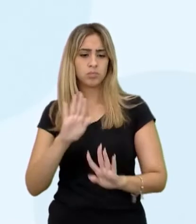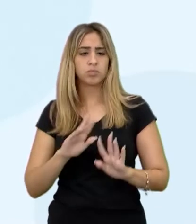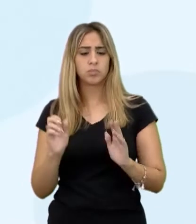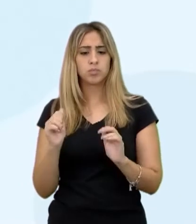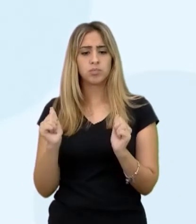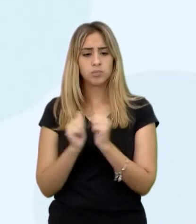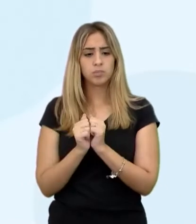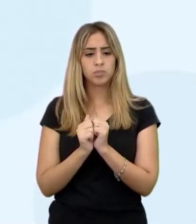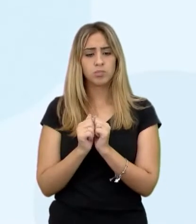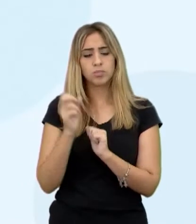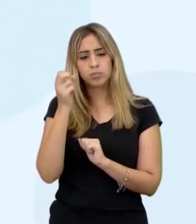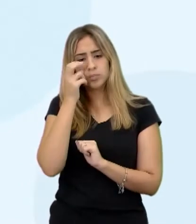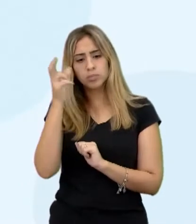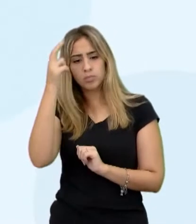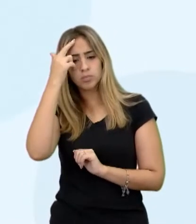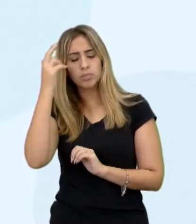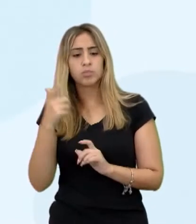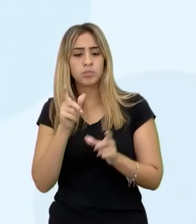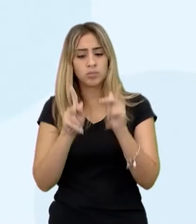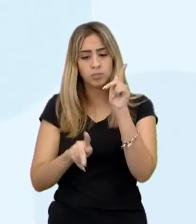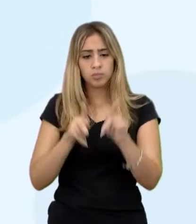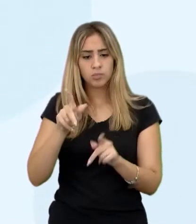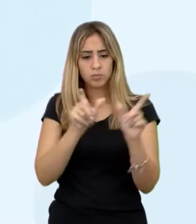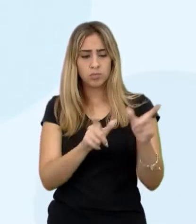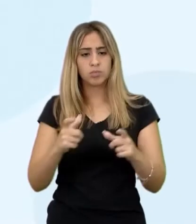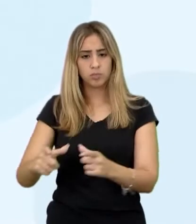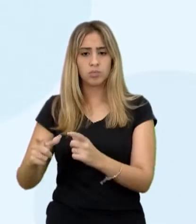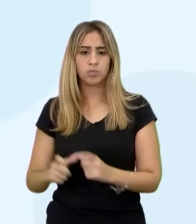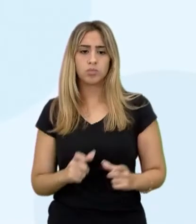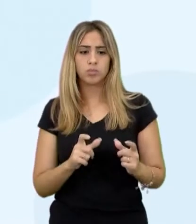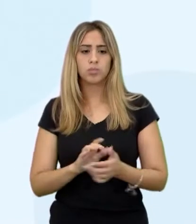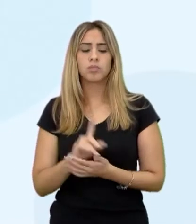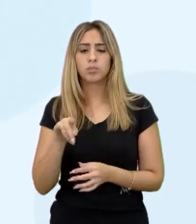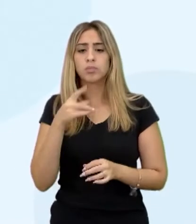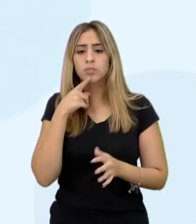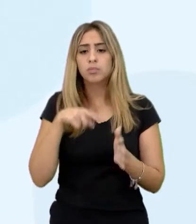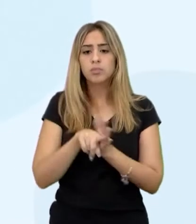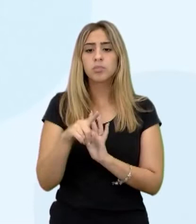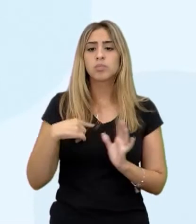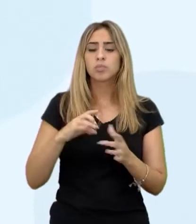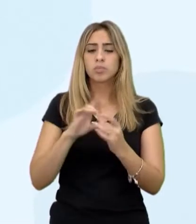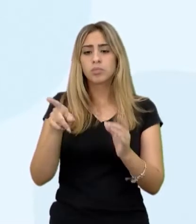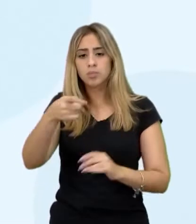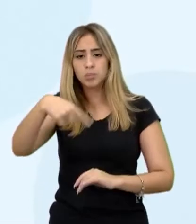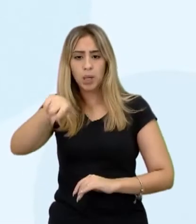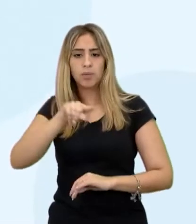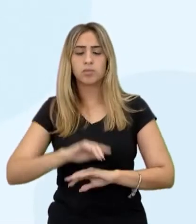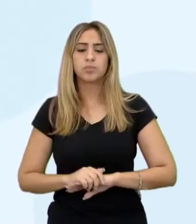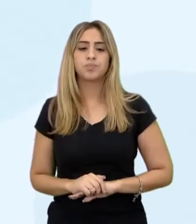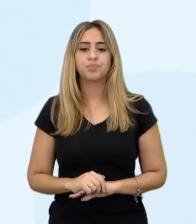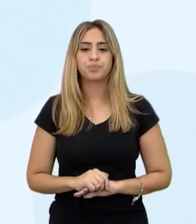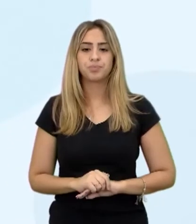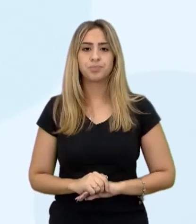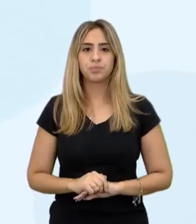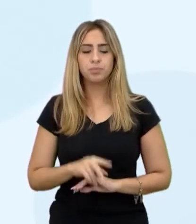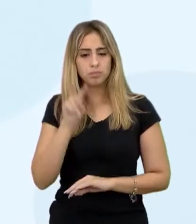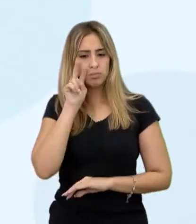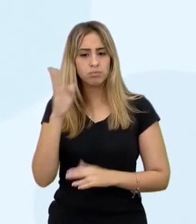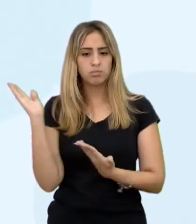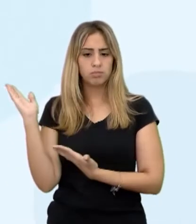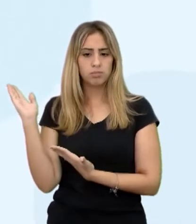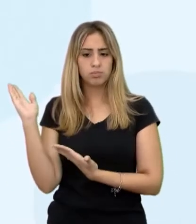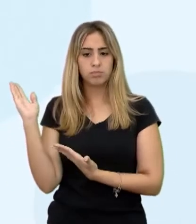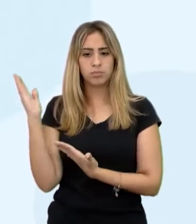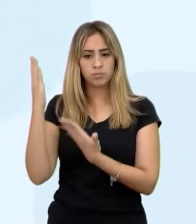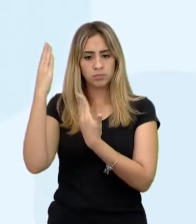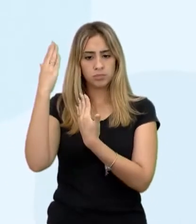com as culturas e comunidades locais? É uma questão que a gente vai deixar aí para vocês, né? Então, vocês estão vendo imagens, por